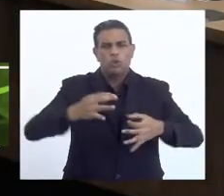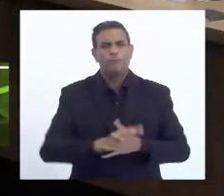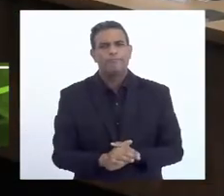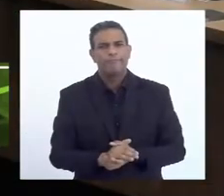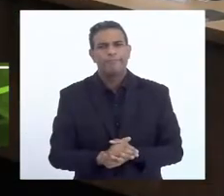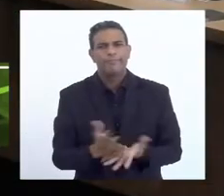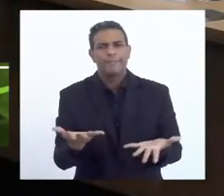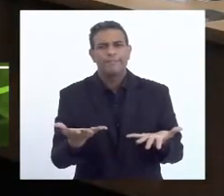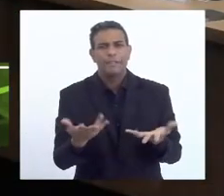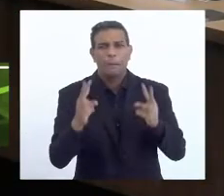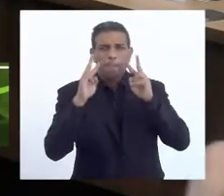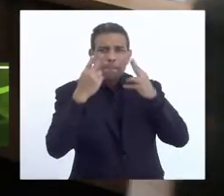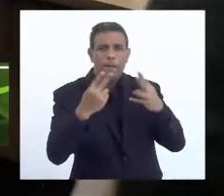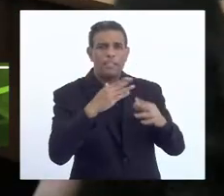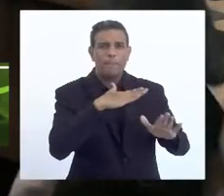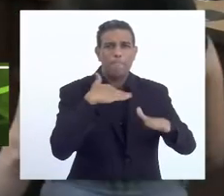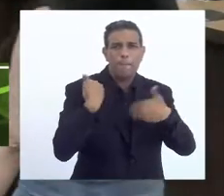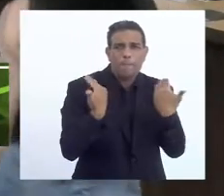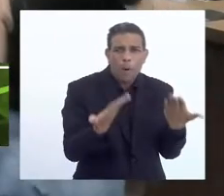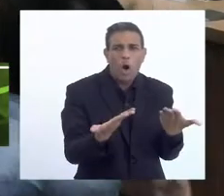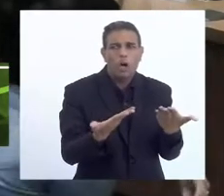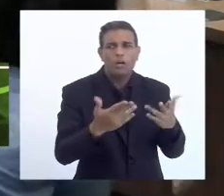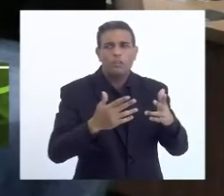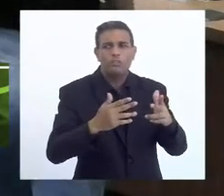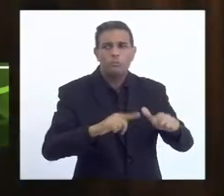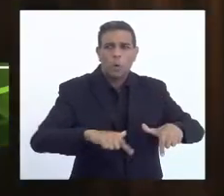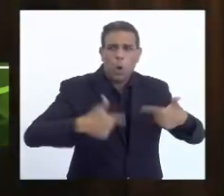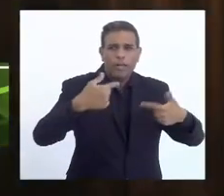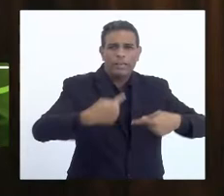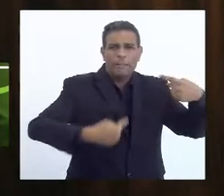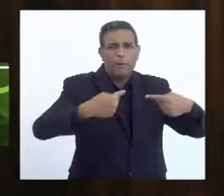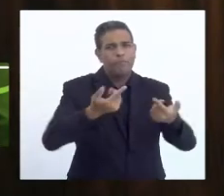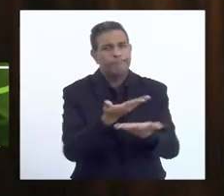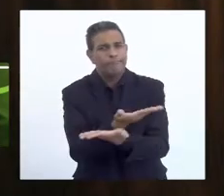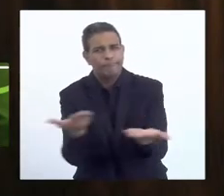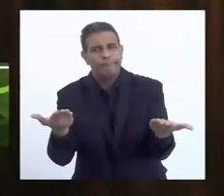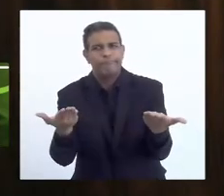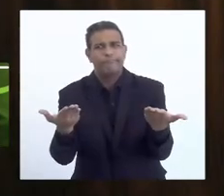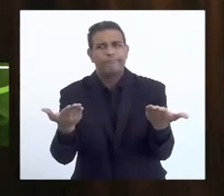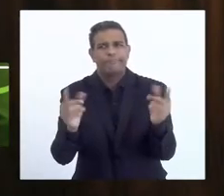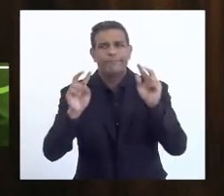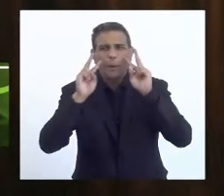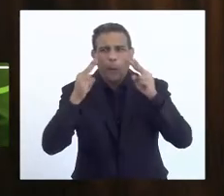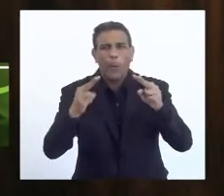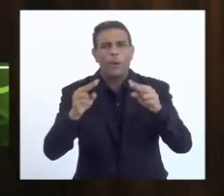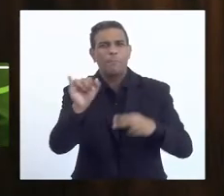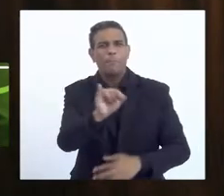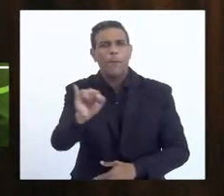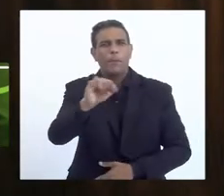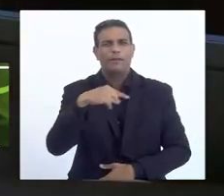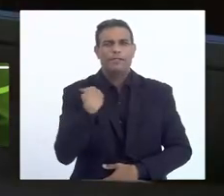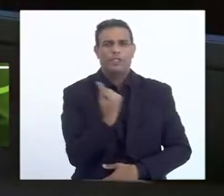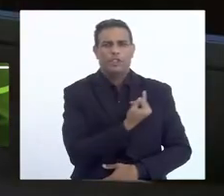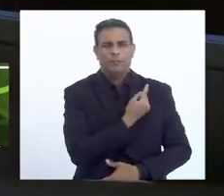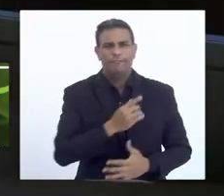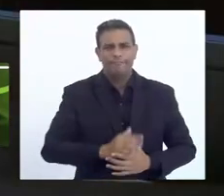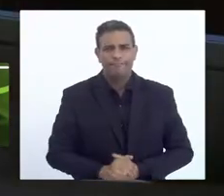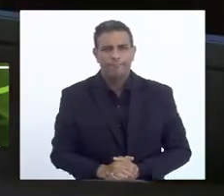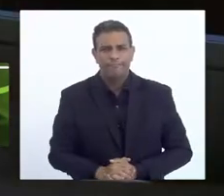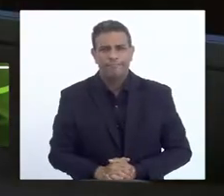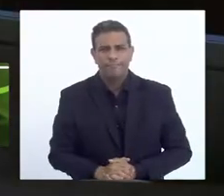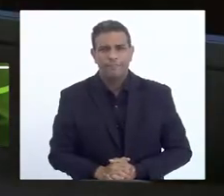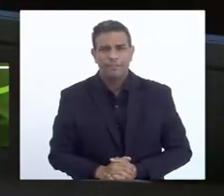não condenadas à pena de morte em ações policiais. Então, quero aqui fazer ressaltar não só a